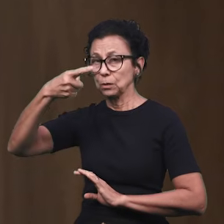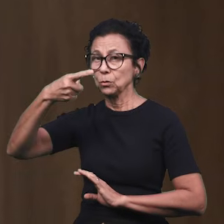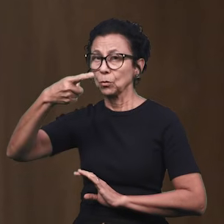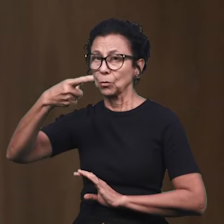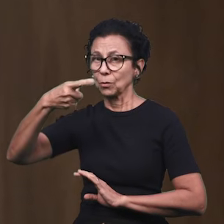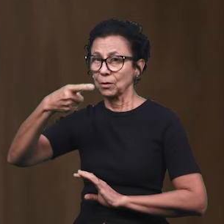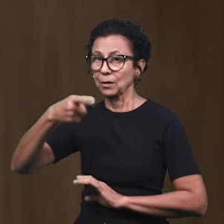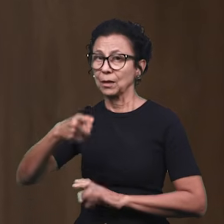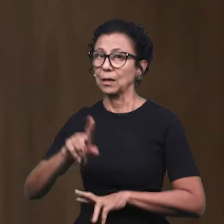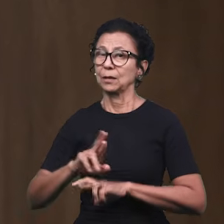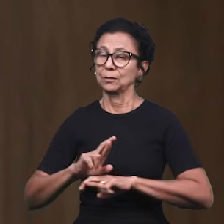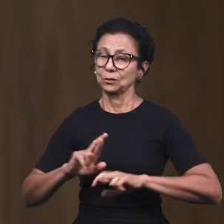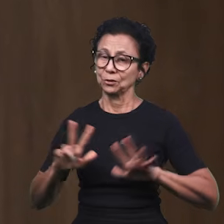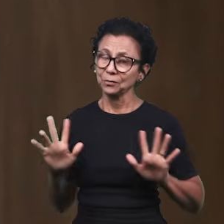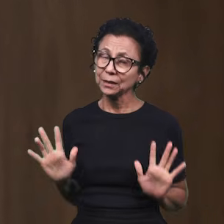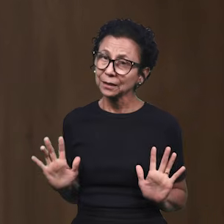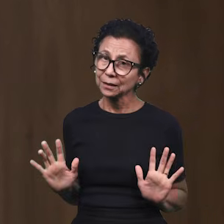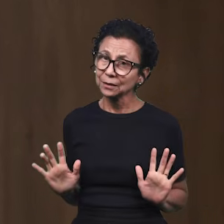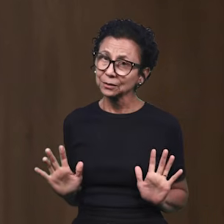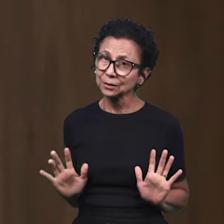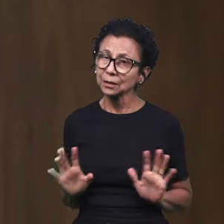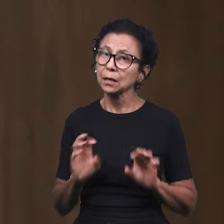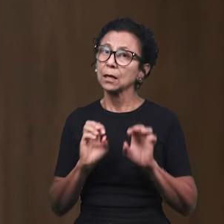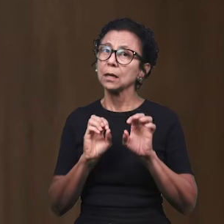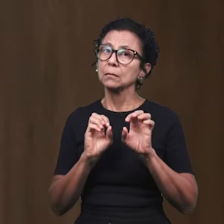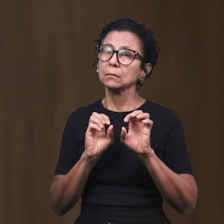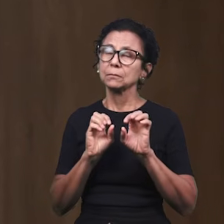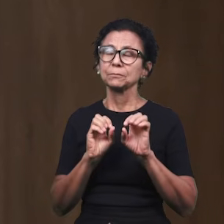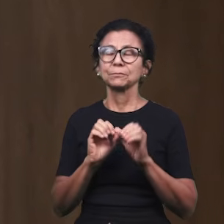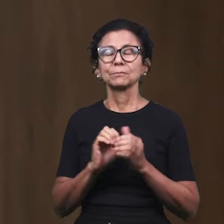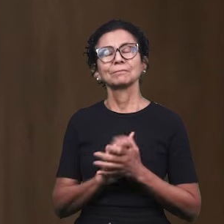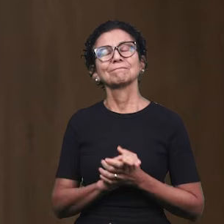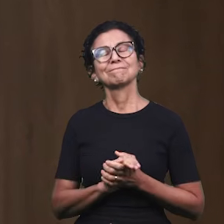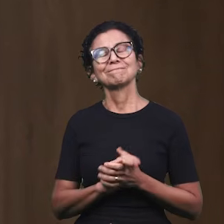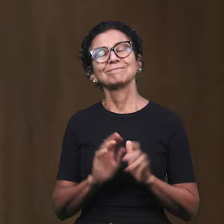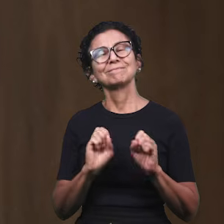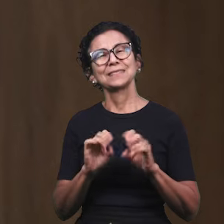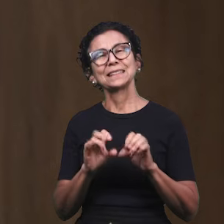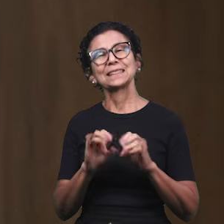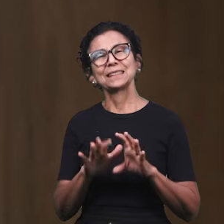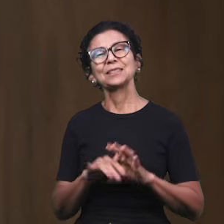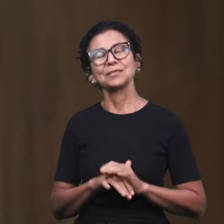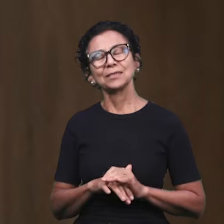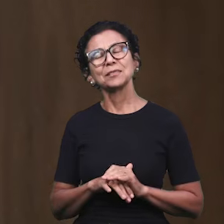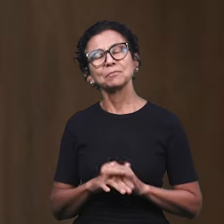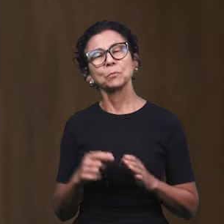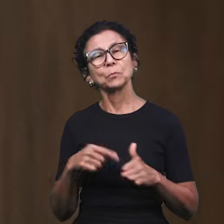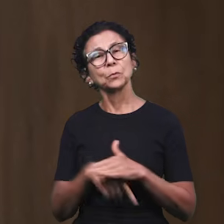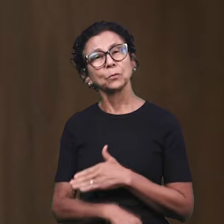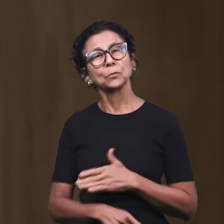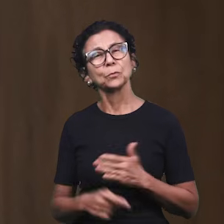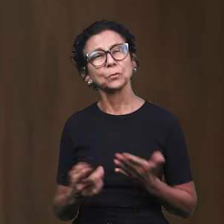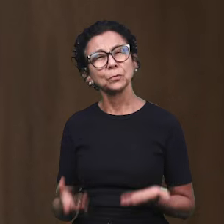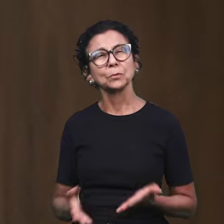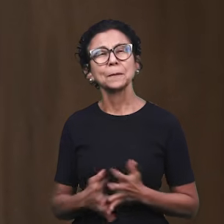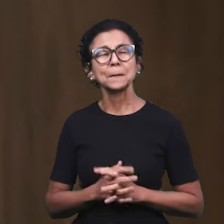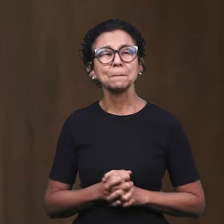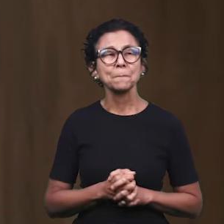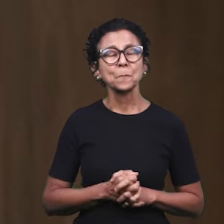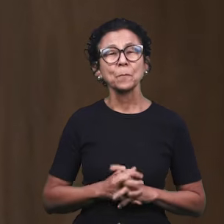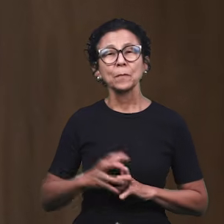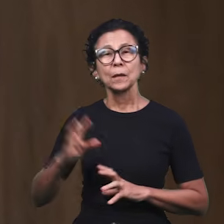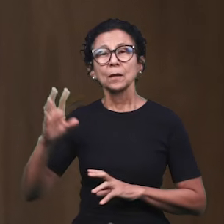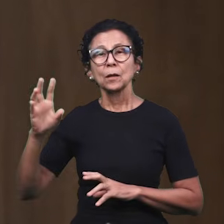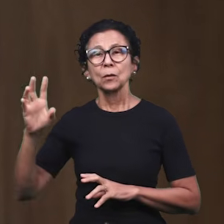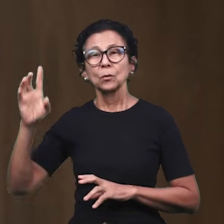uma pregação, não é uma mensagem, mas que grande ensinamento, né? Diferença está quando há uma